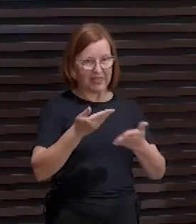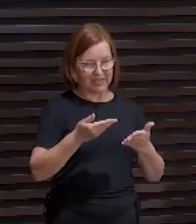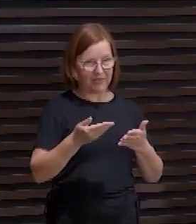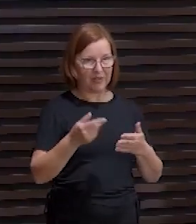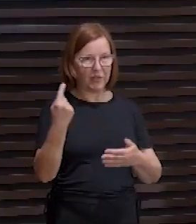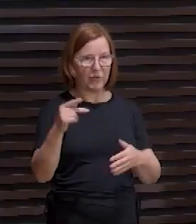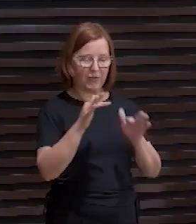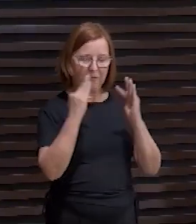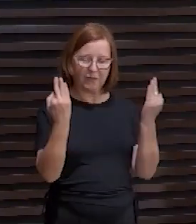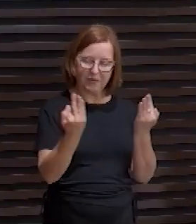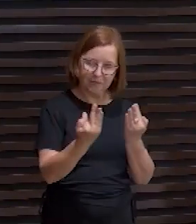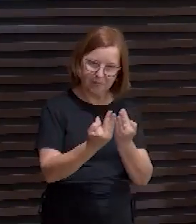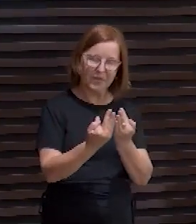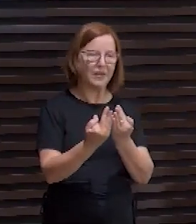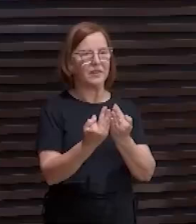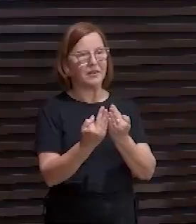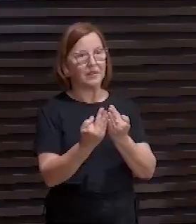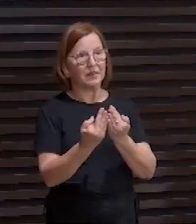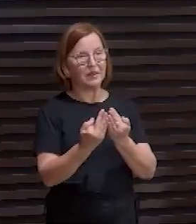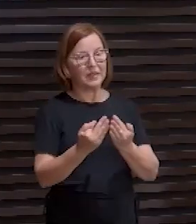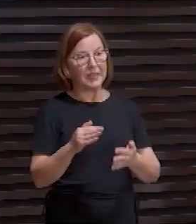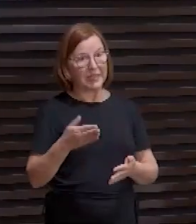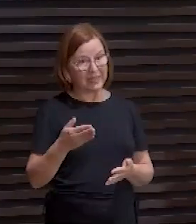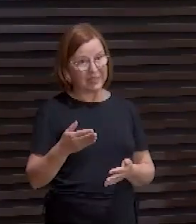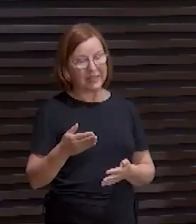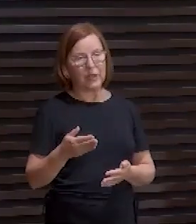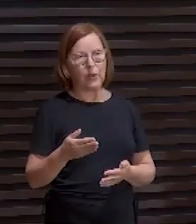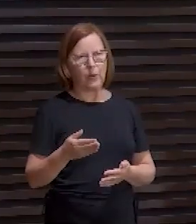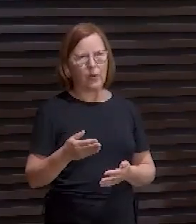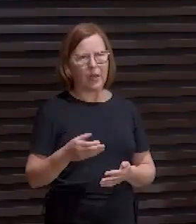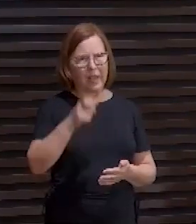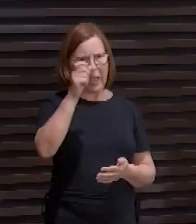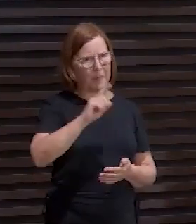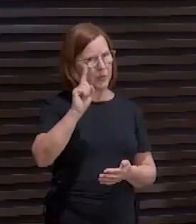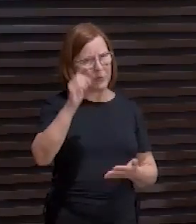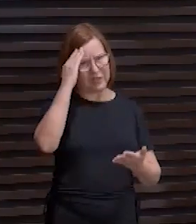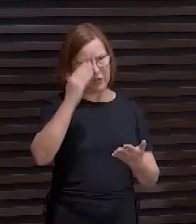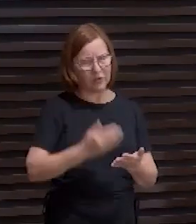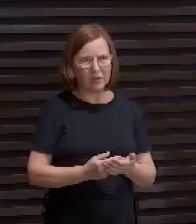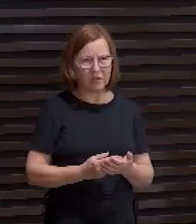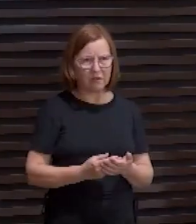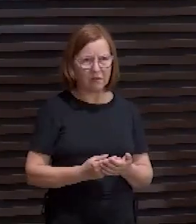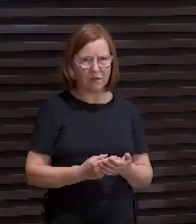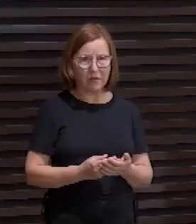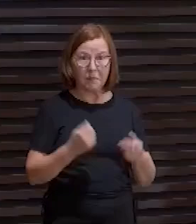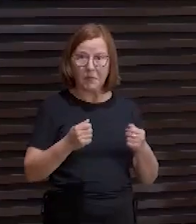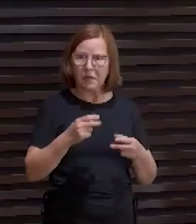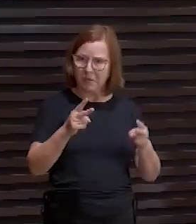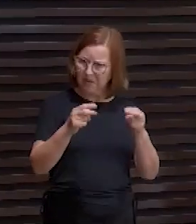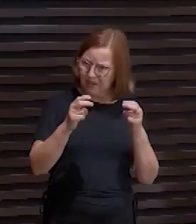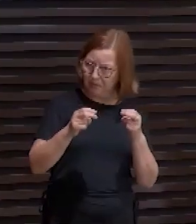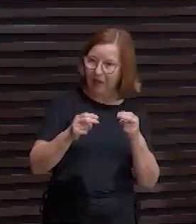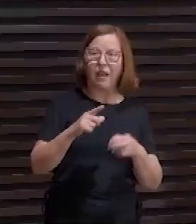dessa forma que o ímpio e aquele que ainda não creu tem que olhar para a sua vida e falar assim: opa, tem algo diferente na vida do Márcio. O que